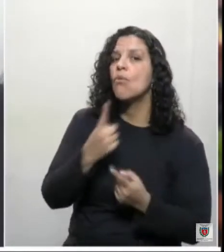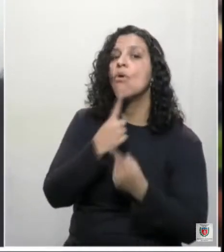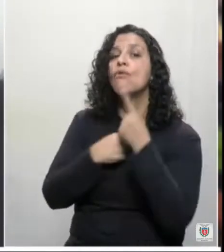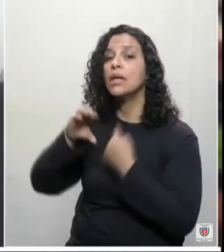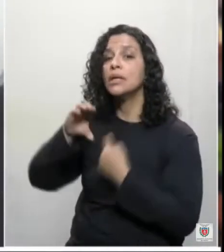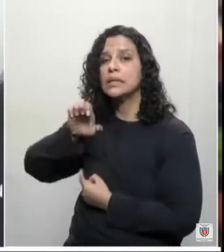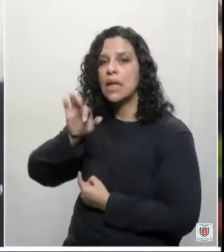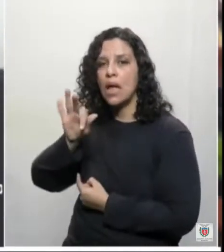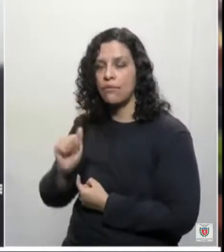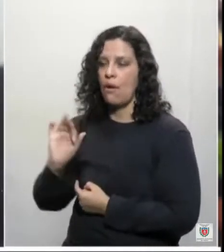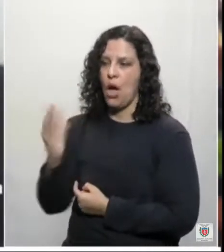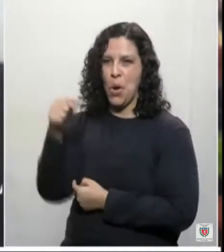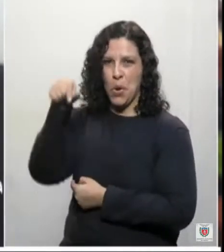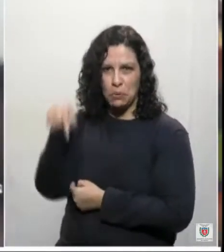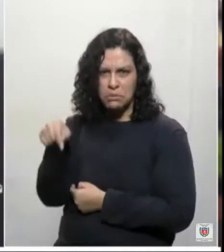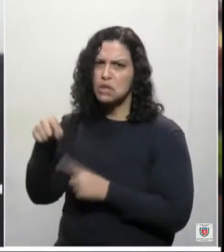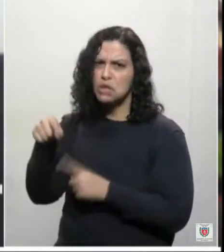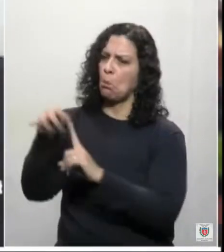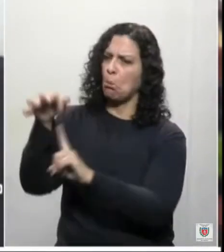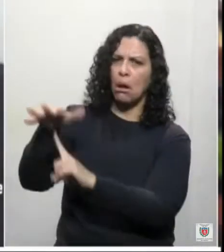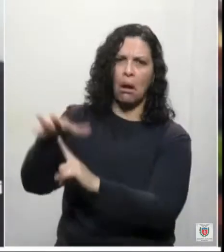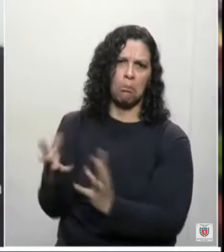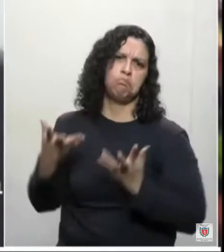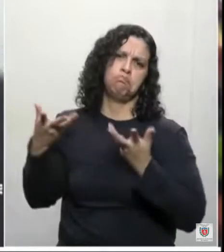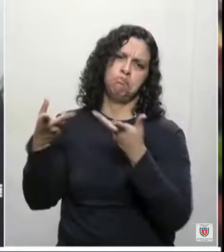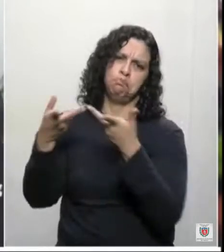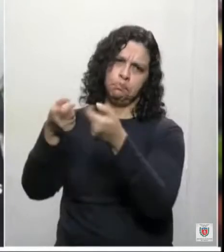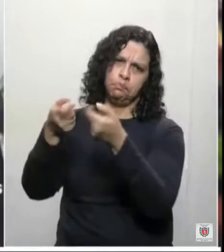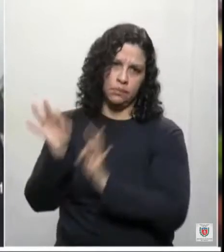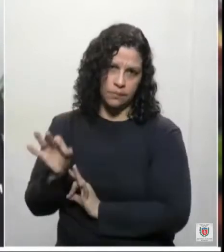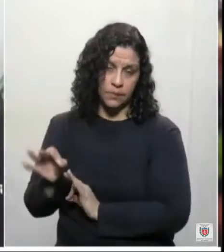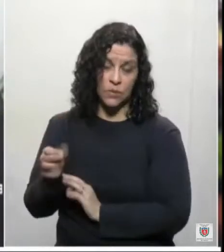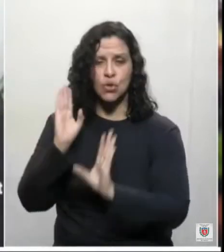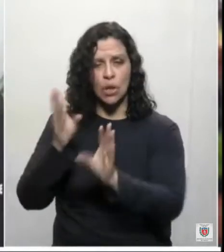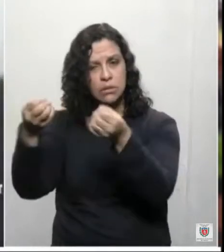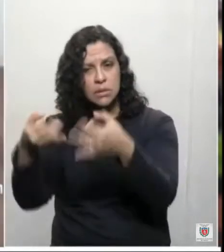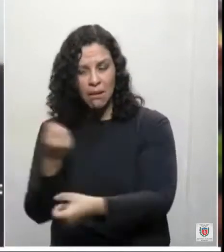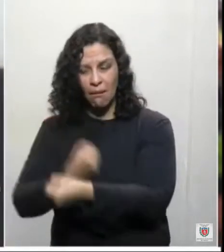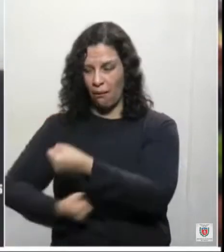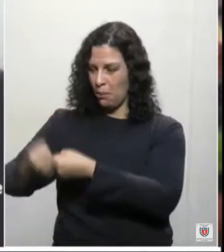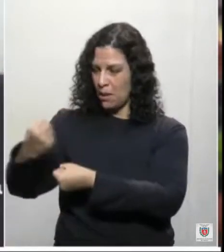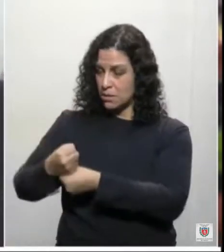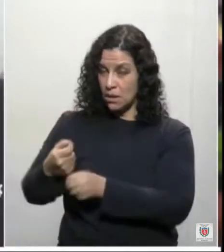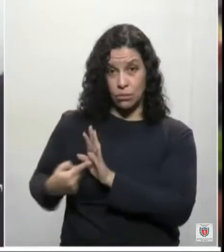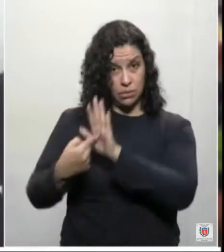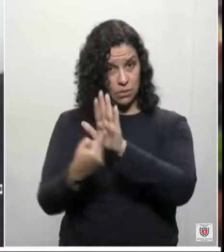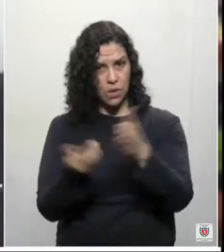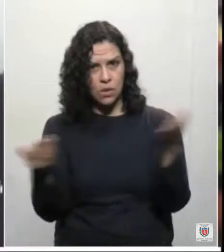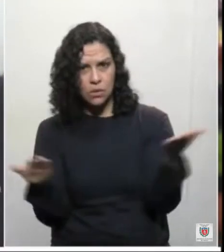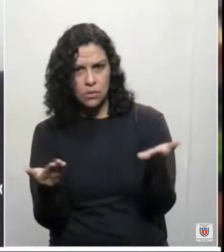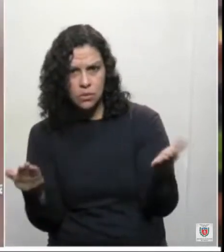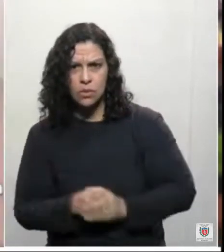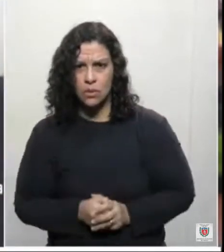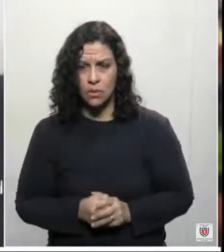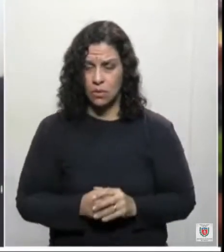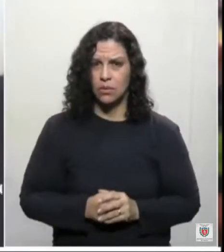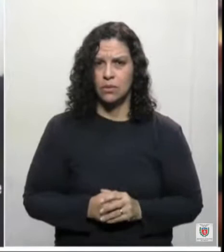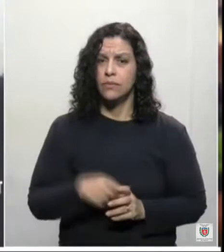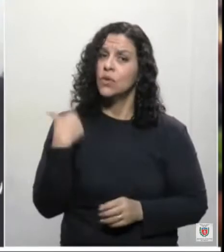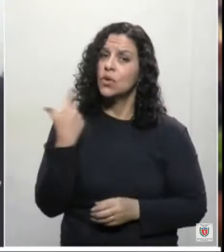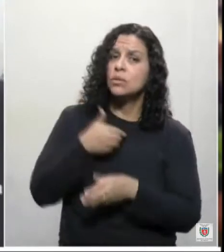se concretizasse, que seria um Paraná muito melhor, como eu vinha falando isso ano passado e coloco agora. Já que